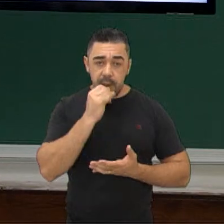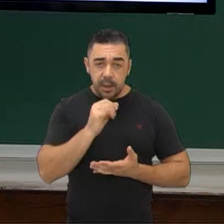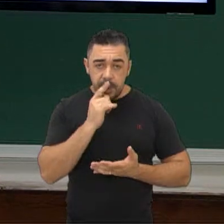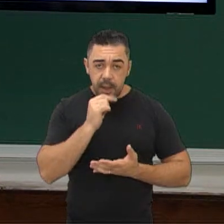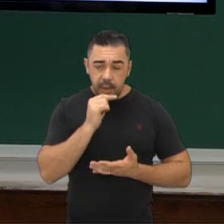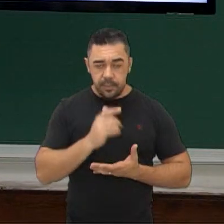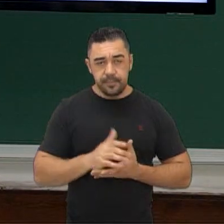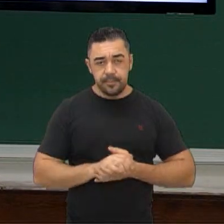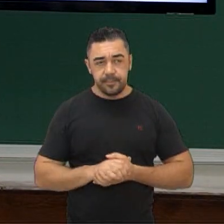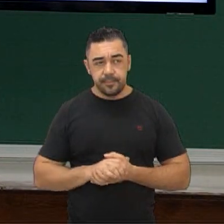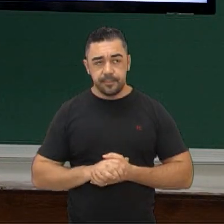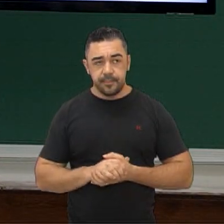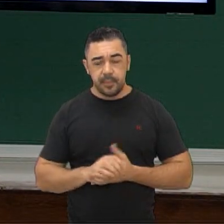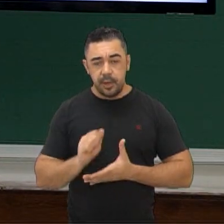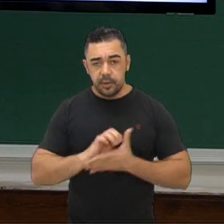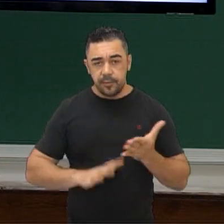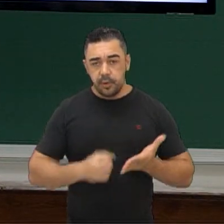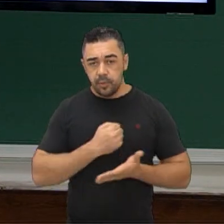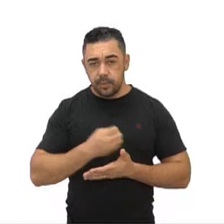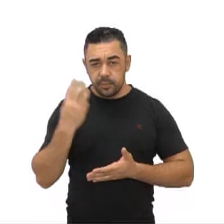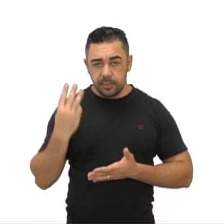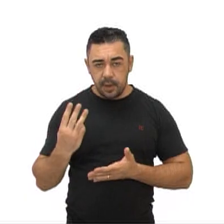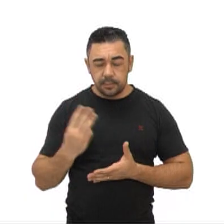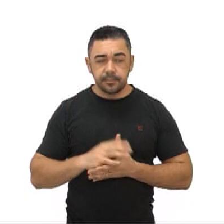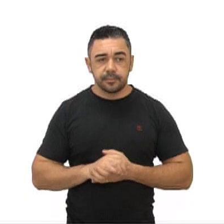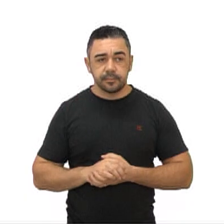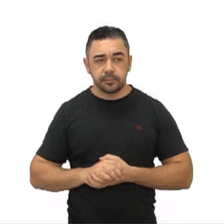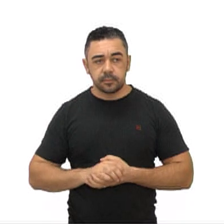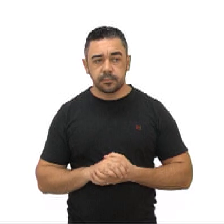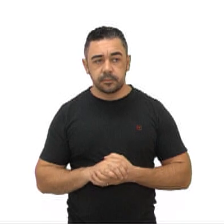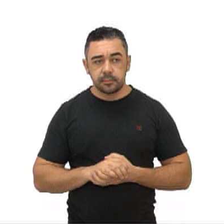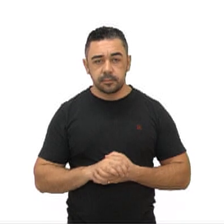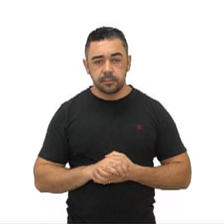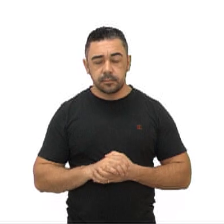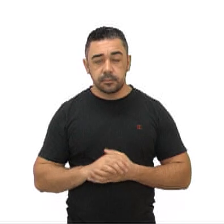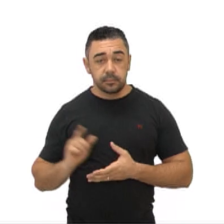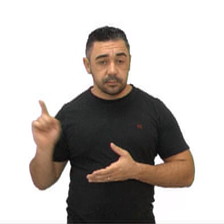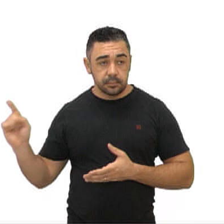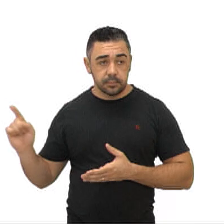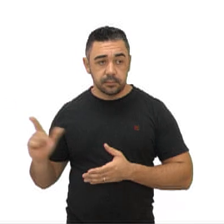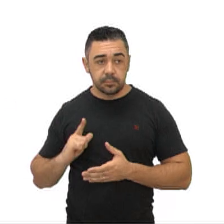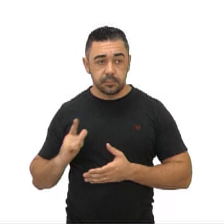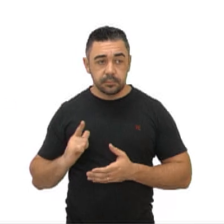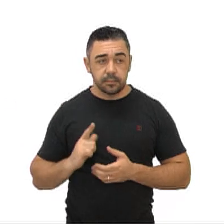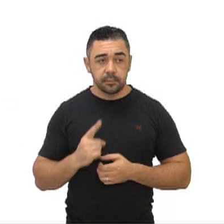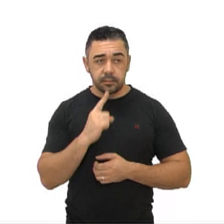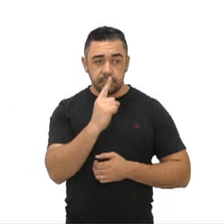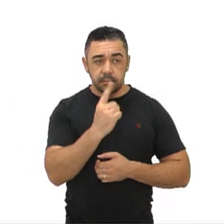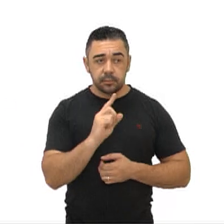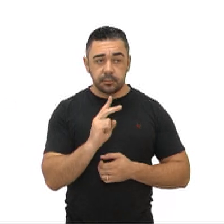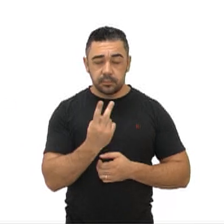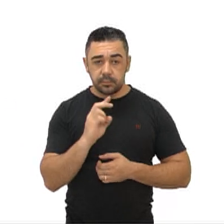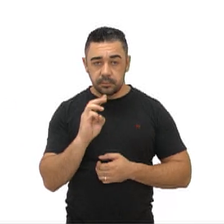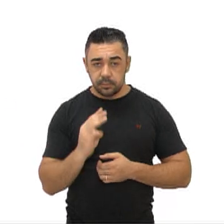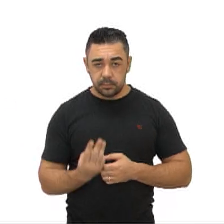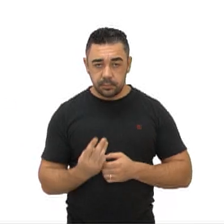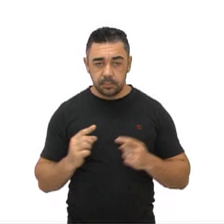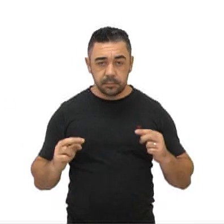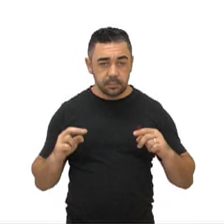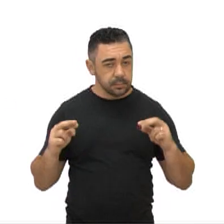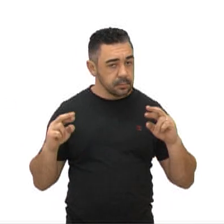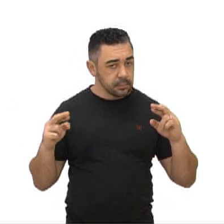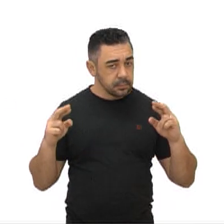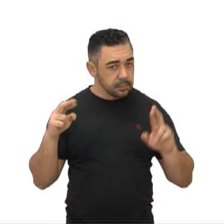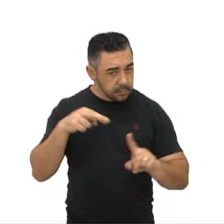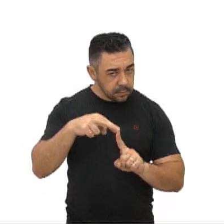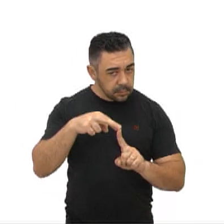certo? Atividade 3. As proposições a seguir estão relacionadas com a eletrólise.